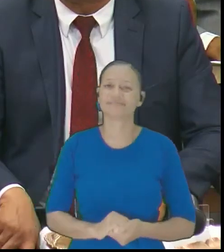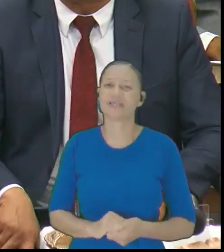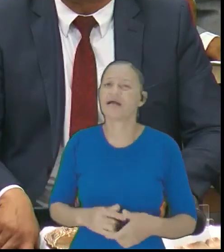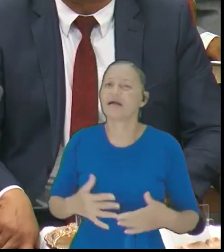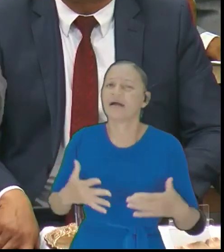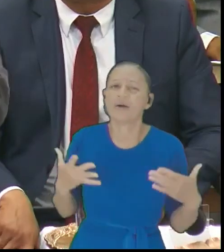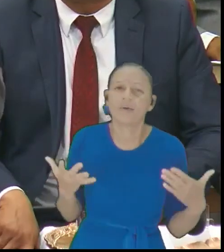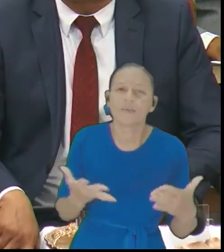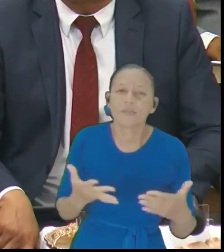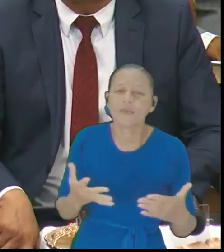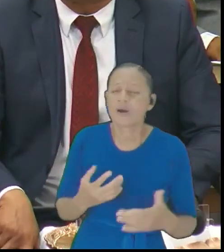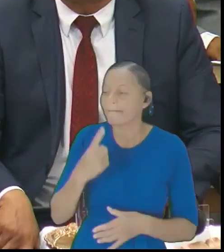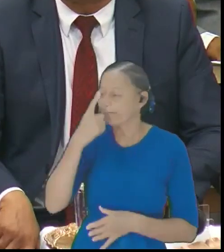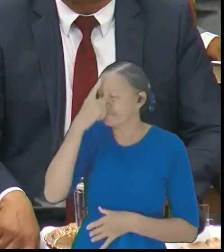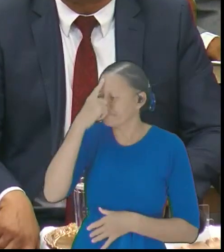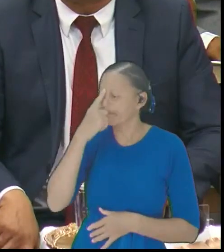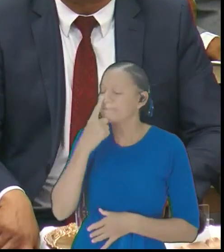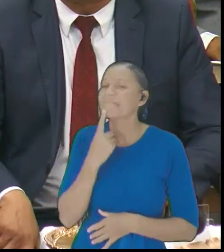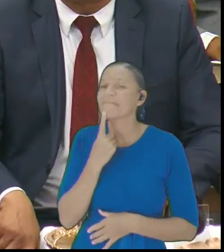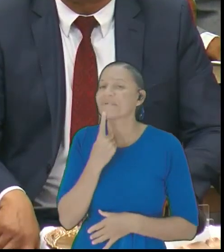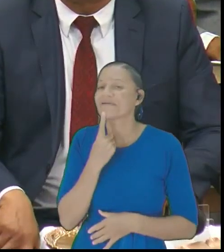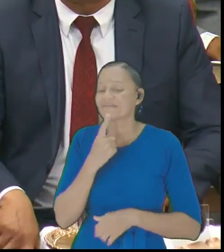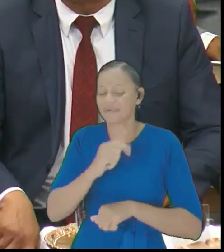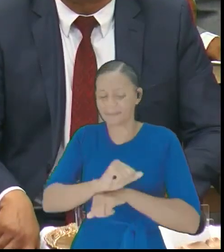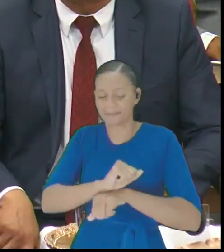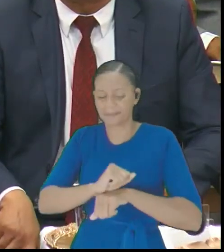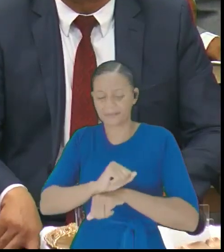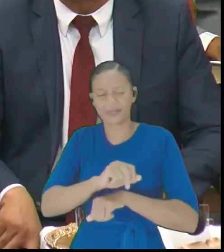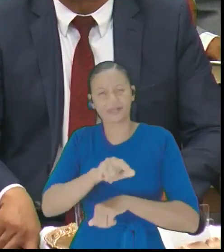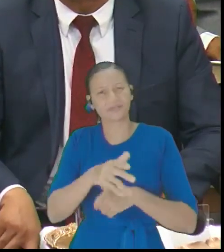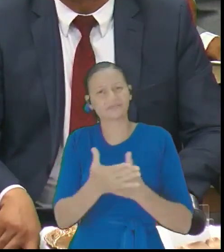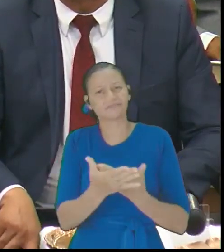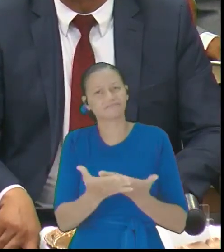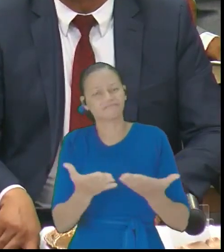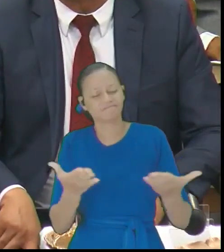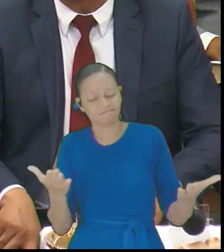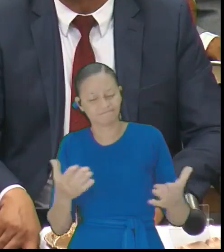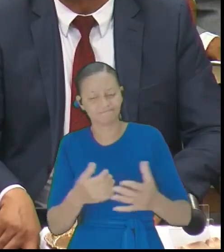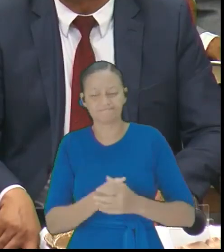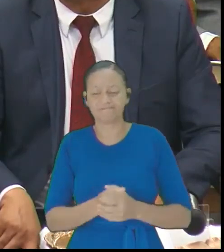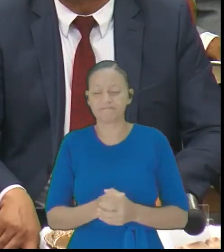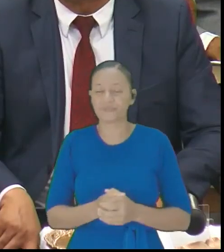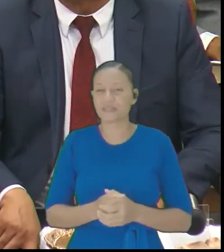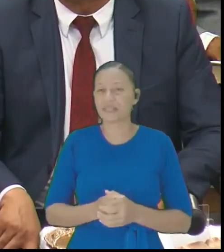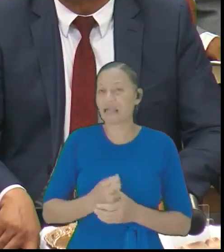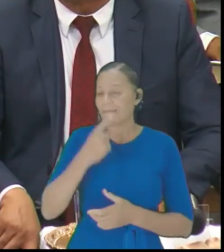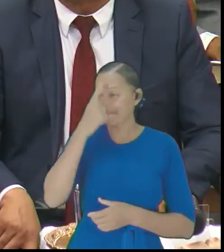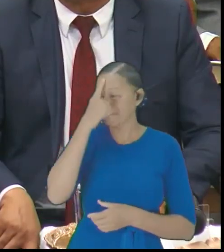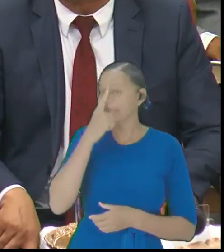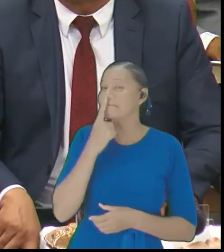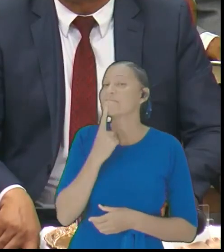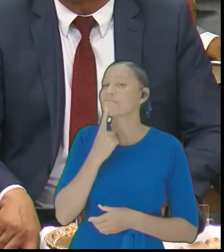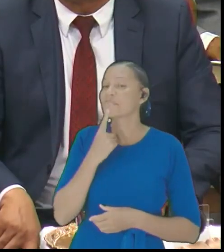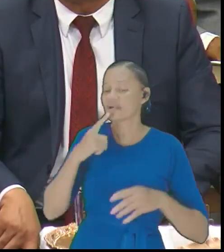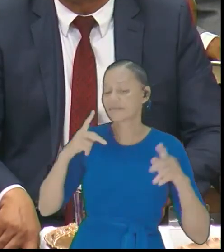Agora, o perfil de Abraão, irmão, era um perfil de paz.